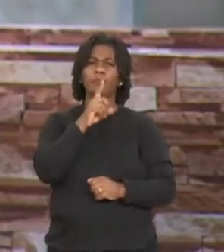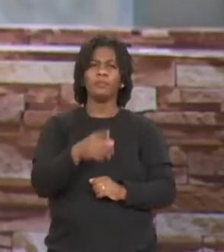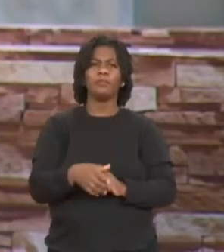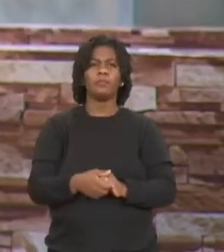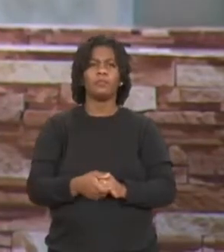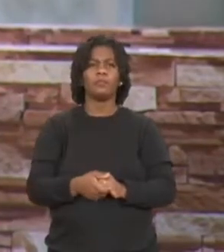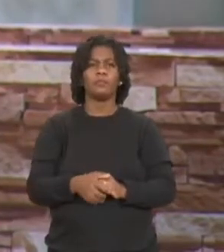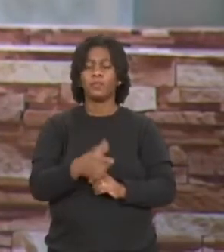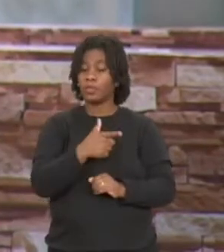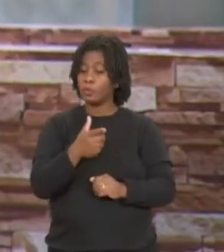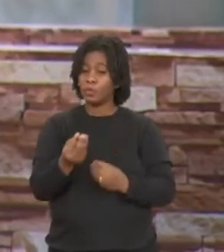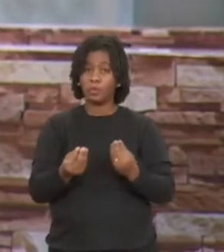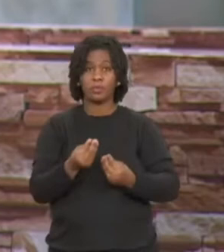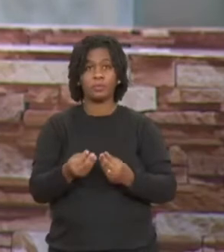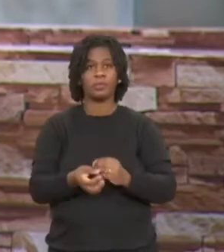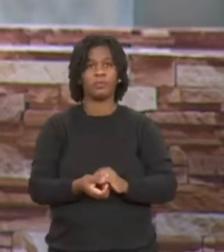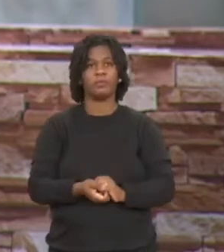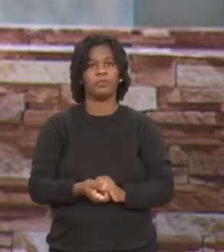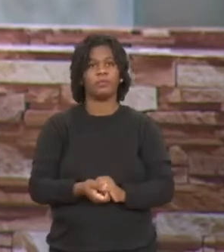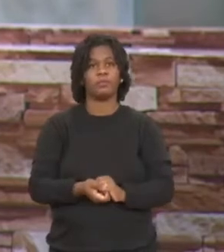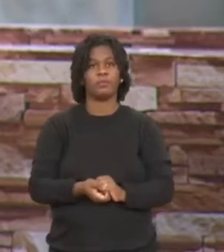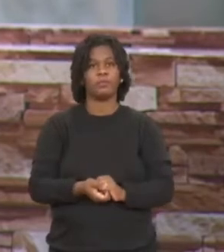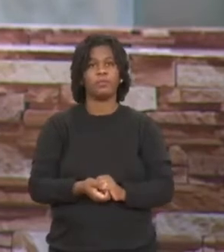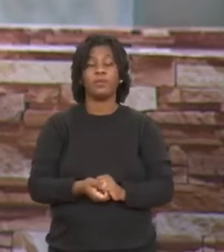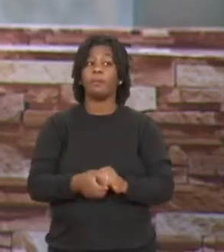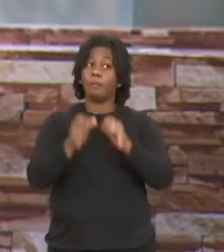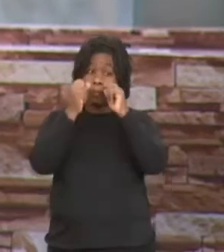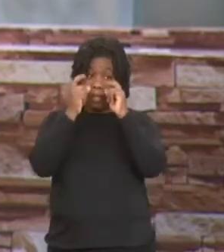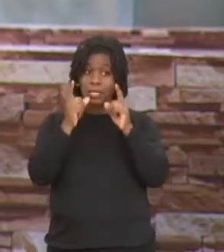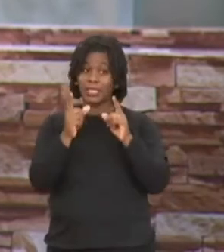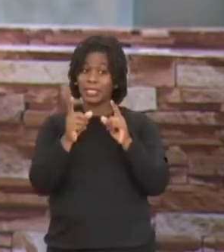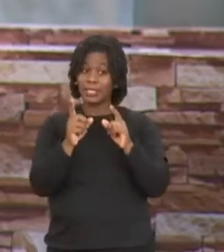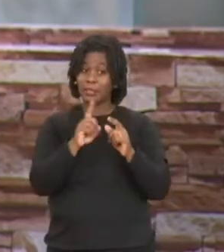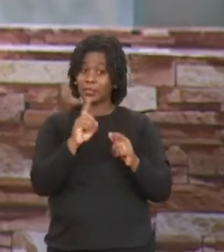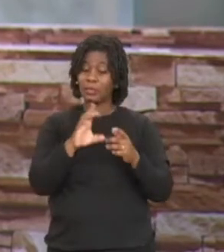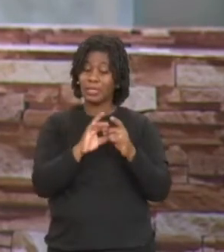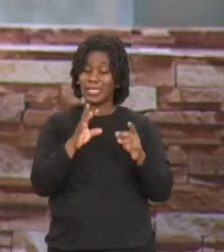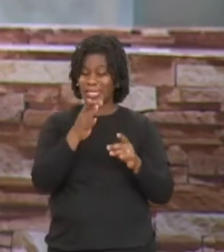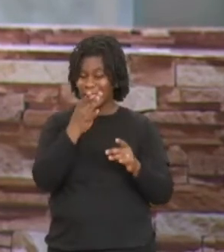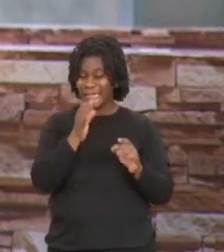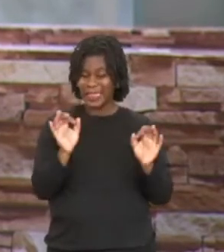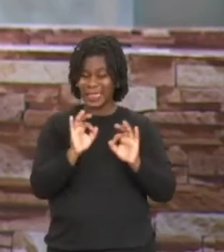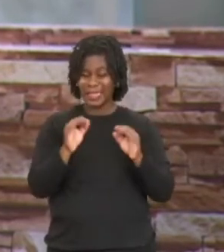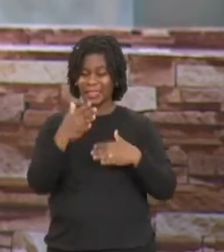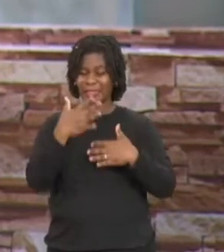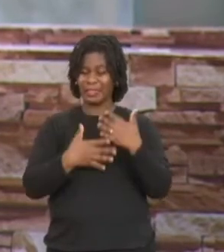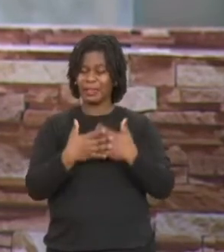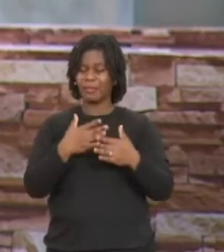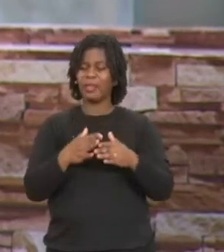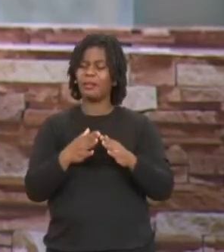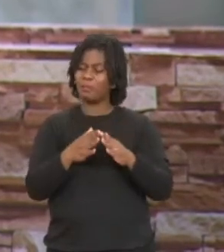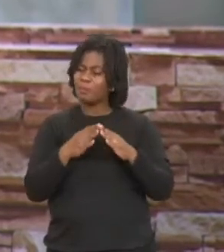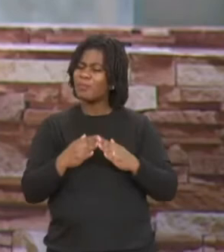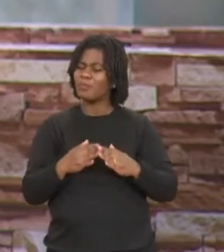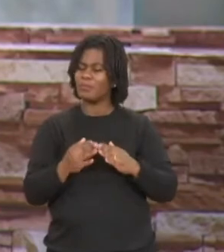Não existe como. Preste bem atenção, não deixe nada tirar sua atenção, por favor.